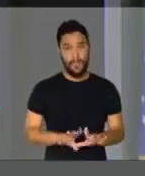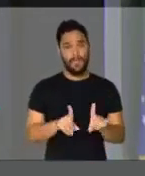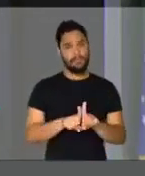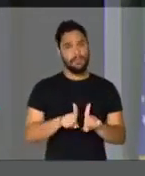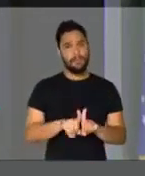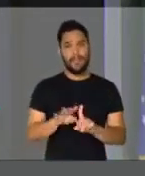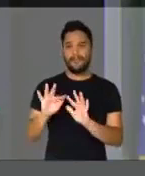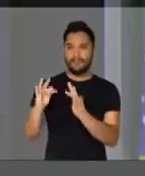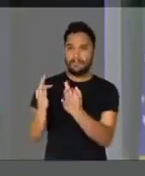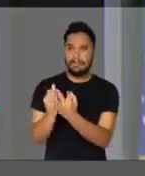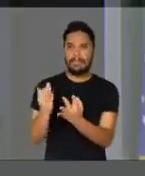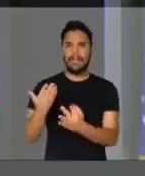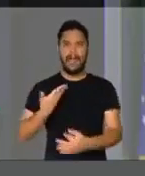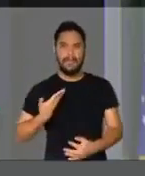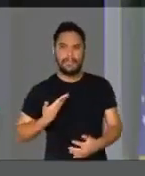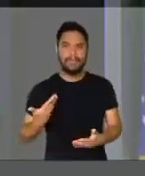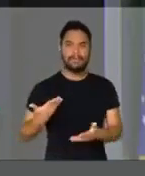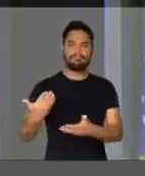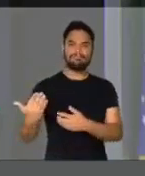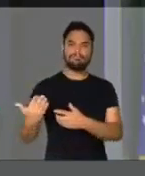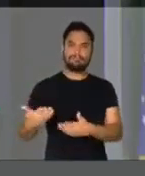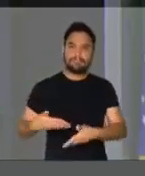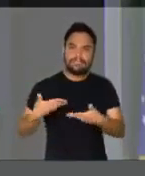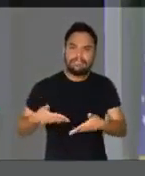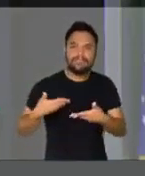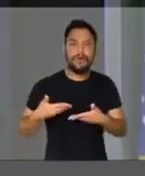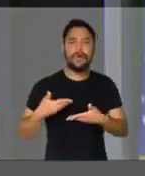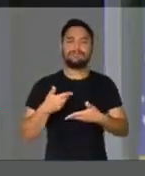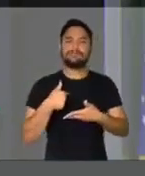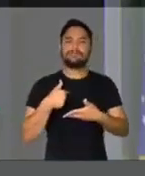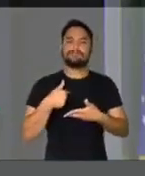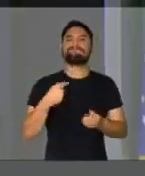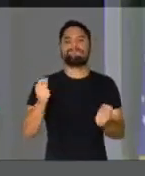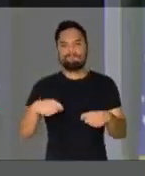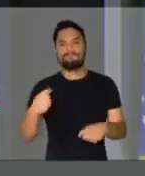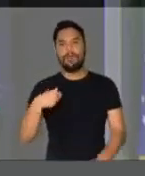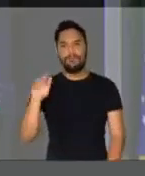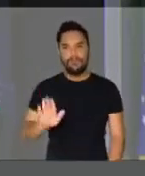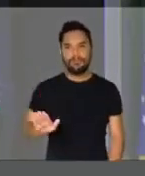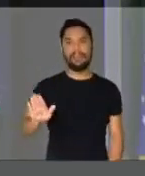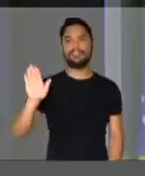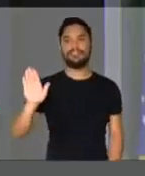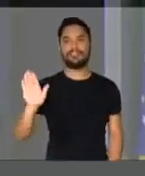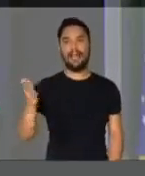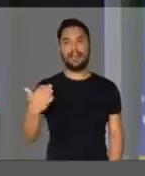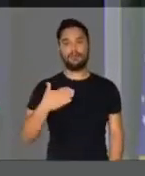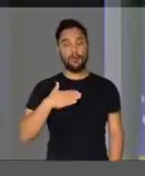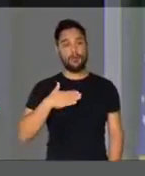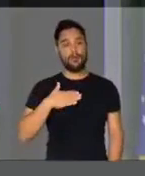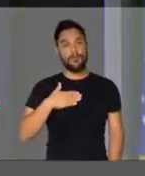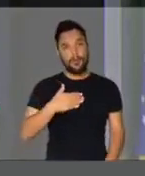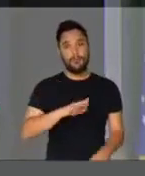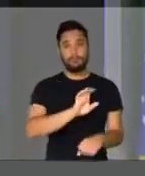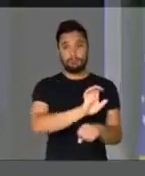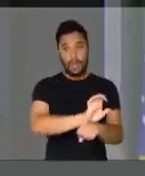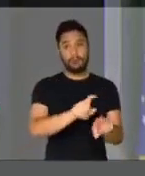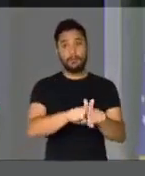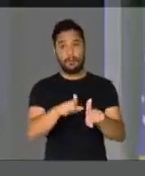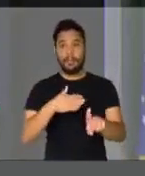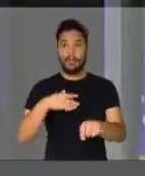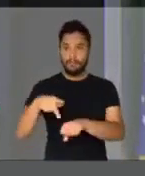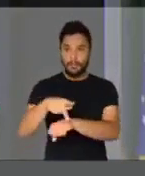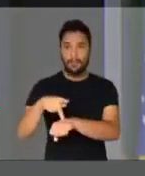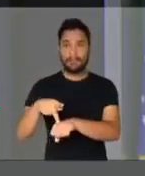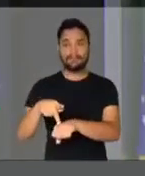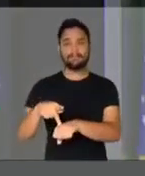Estimulado por familiares, amigos e militantes, me lancei na missão de representar o meu estado e o meu país. Ao mesmo tempo